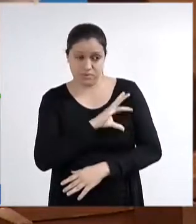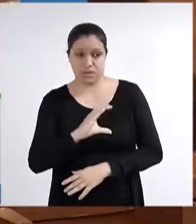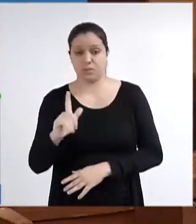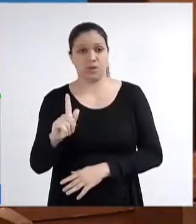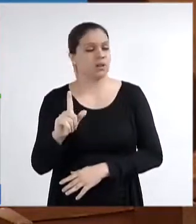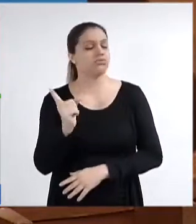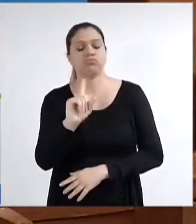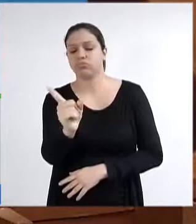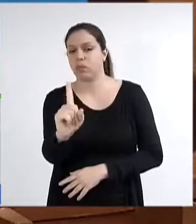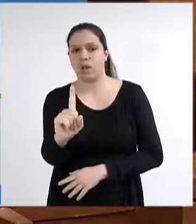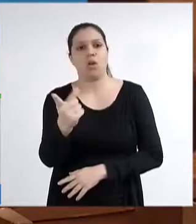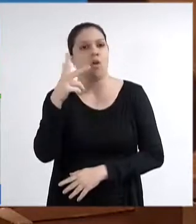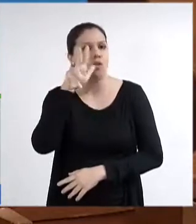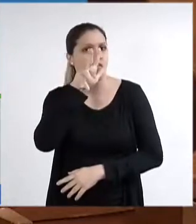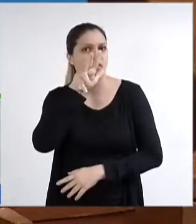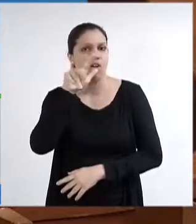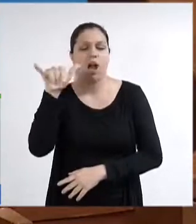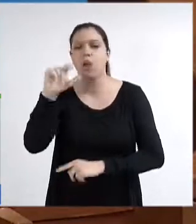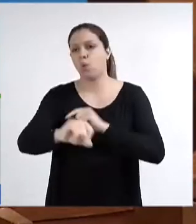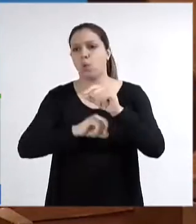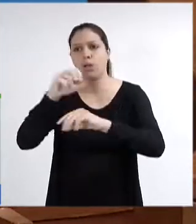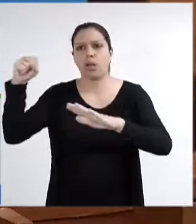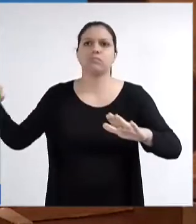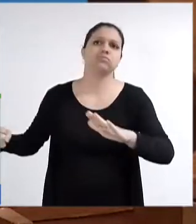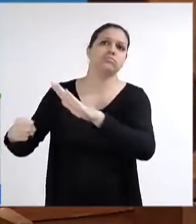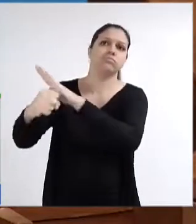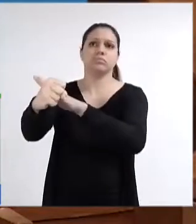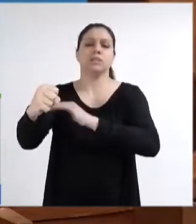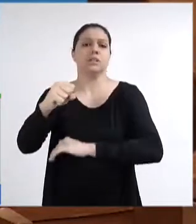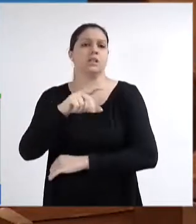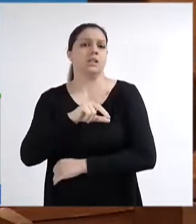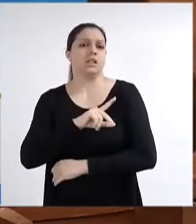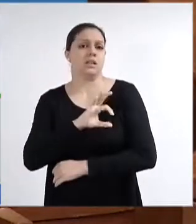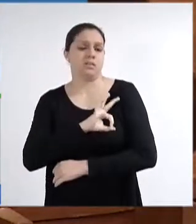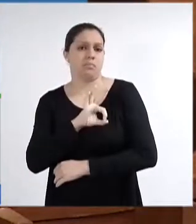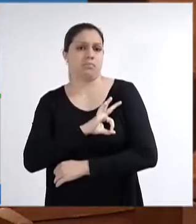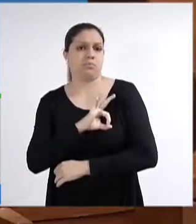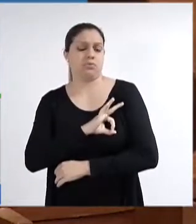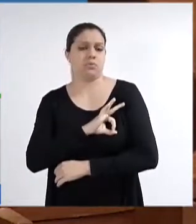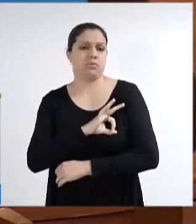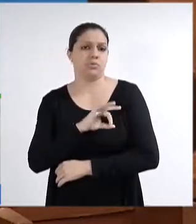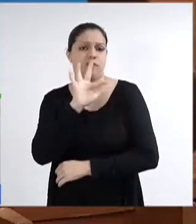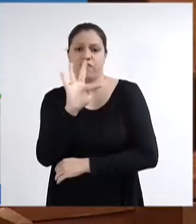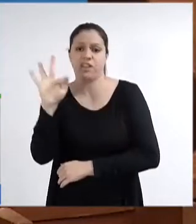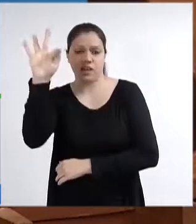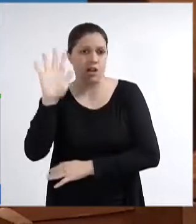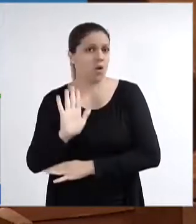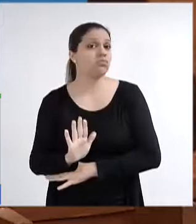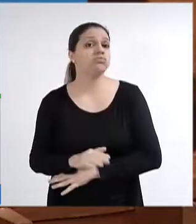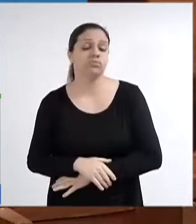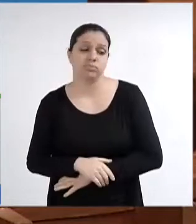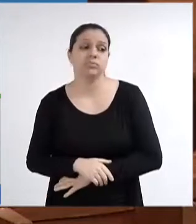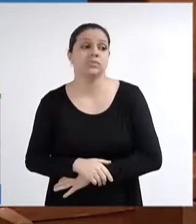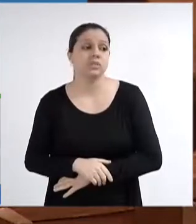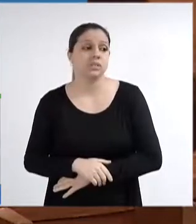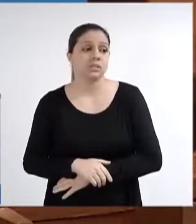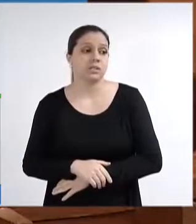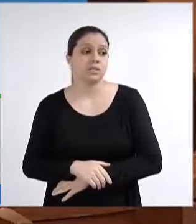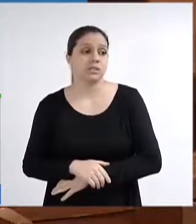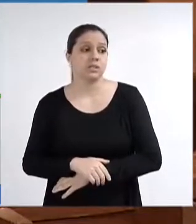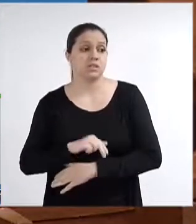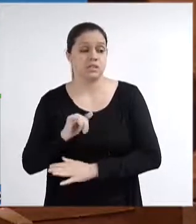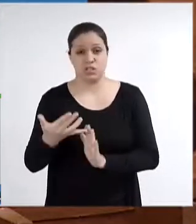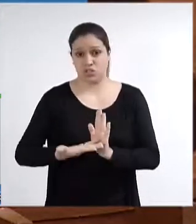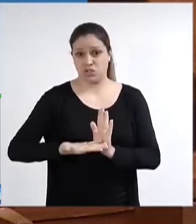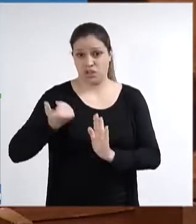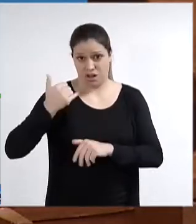serão conduzidos a uma delegacia da Polícia Federal. E nós temos, se tirar a capital fora, 5 delegacias